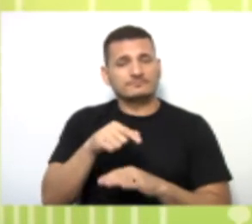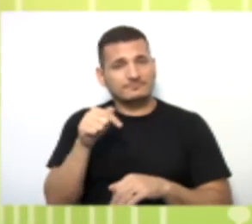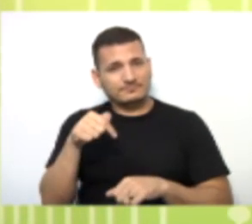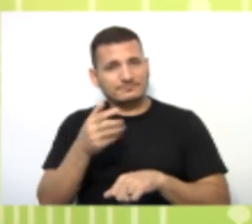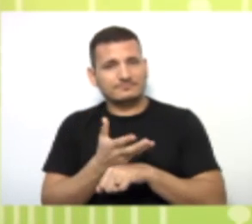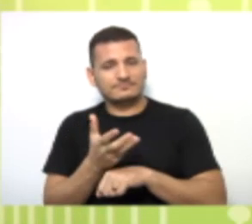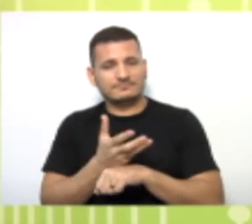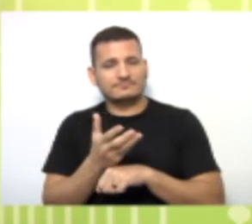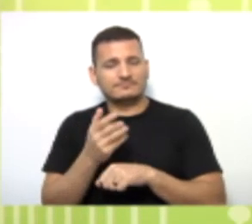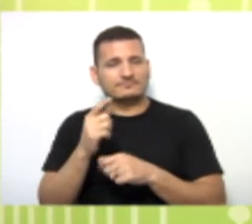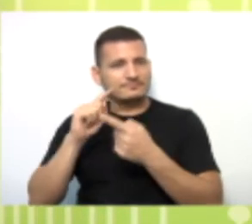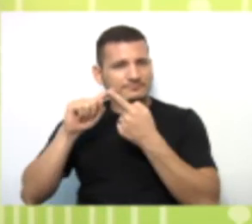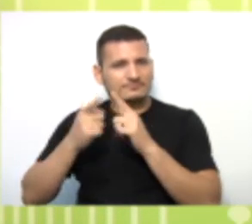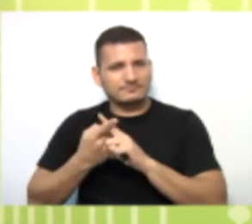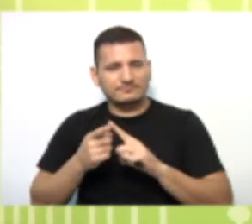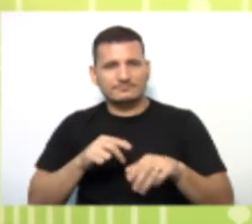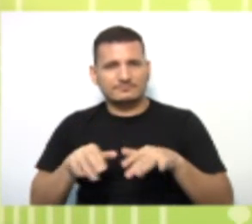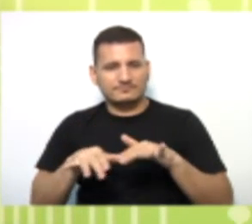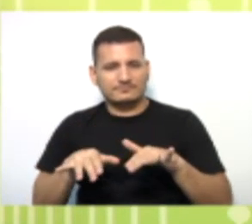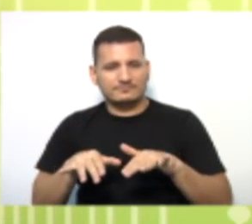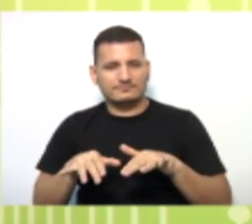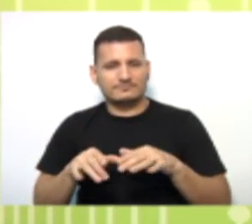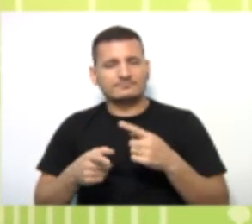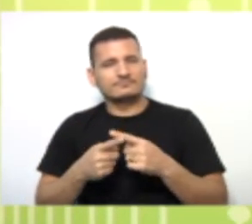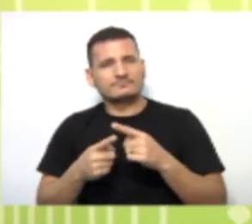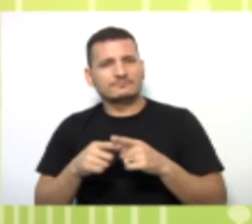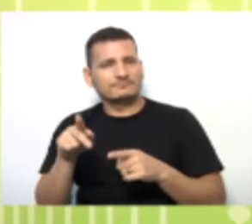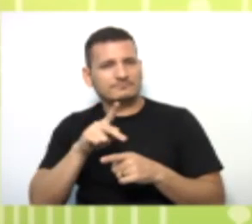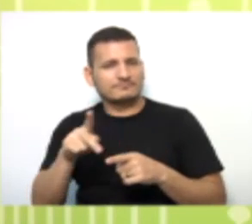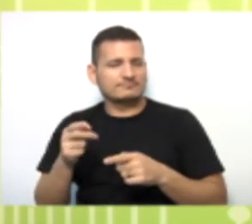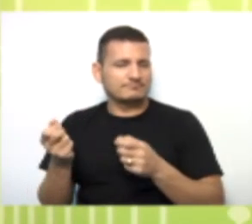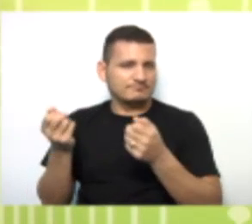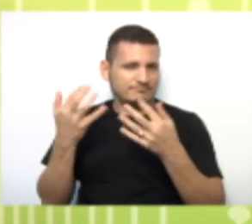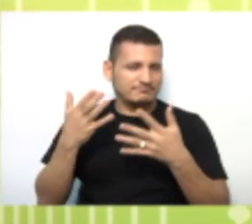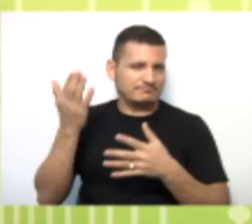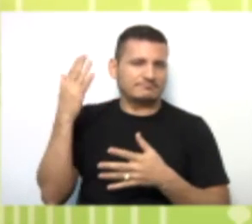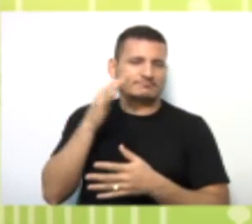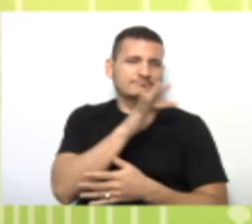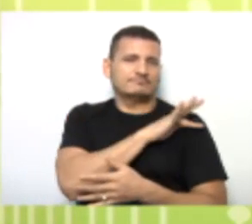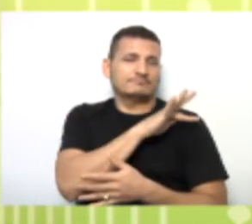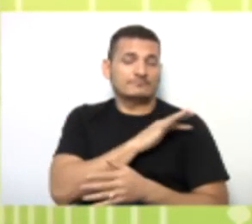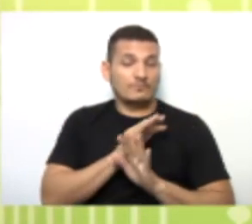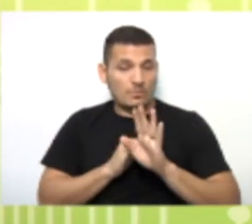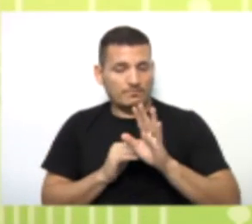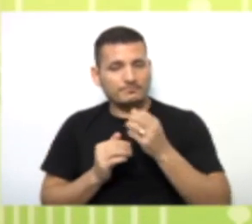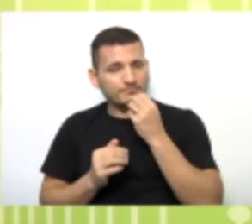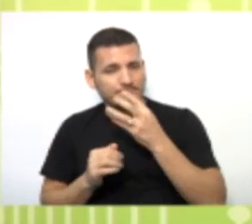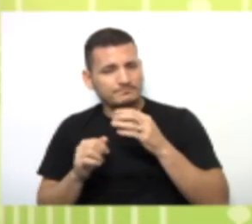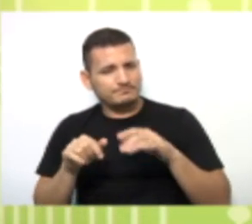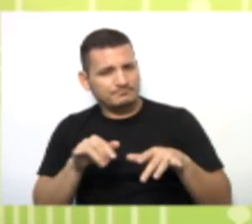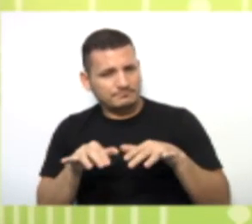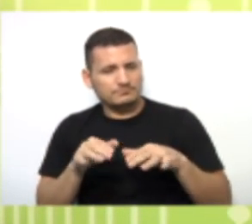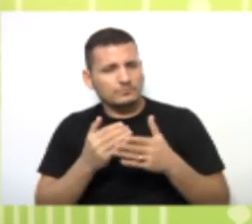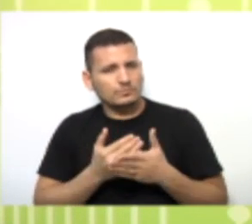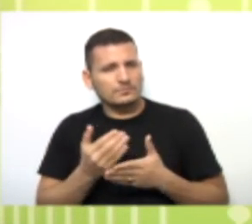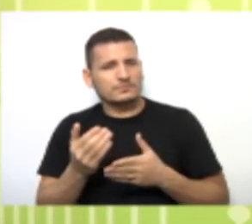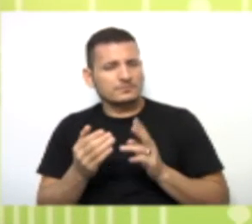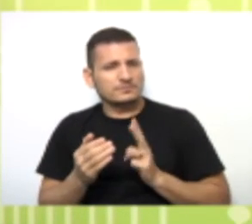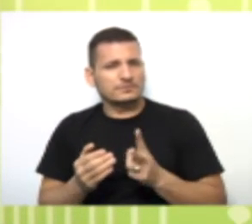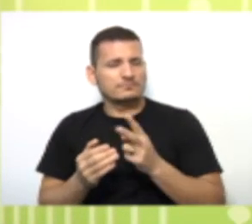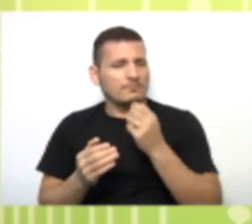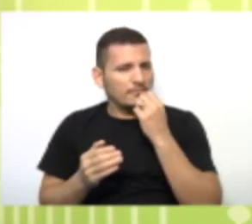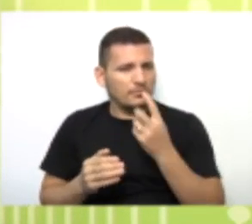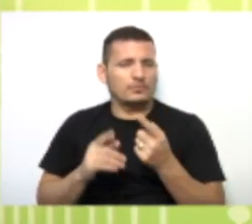de programação. Porque uma vez um professor meu na faculdade me disse assim, ó, um bom programador começa sempre com uma boa